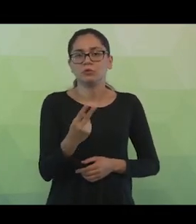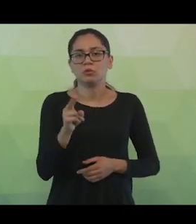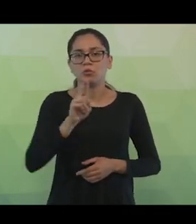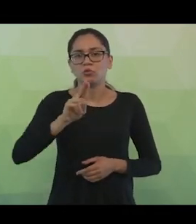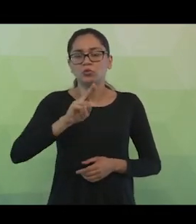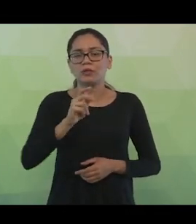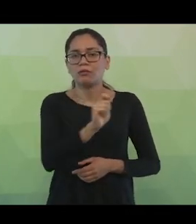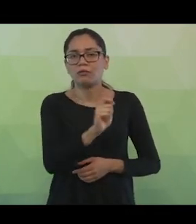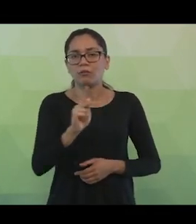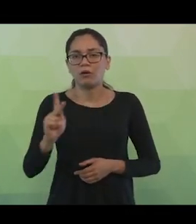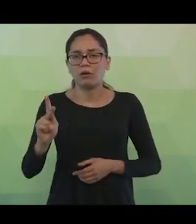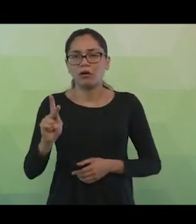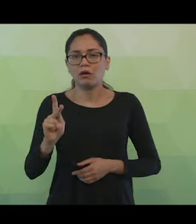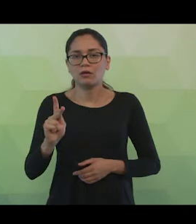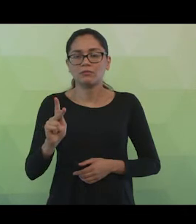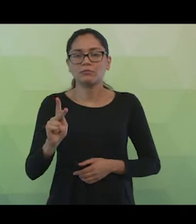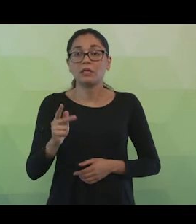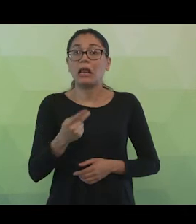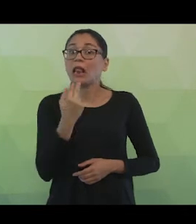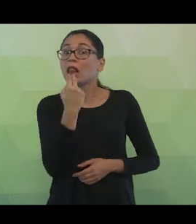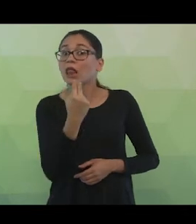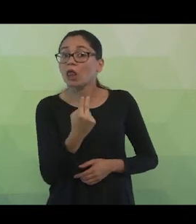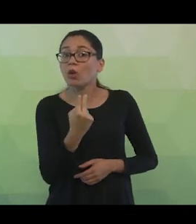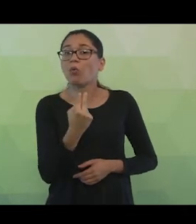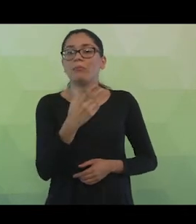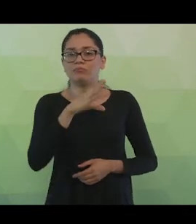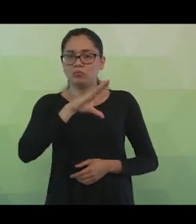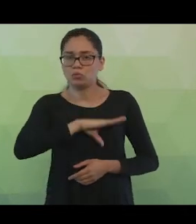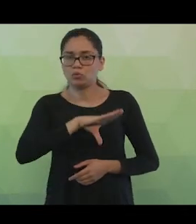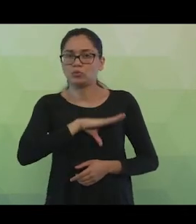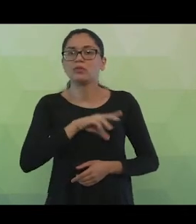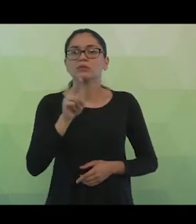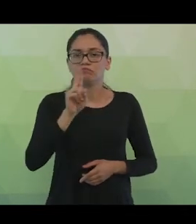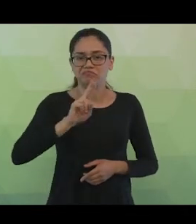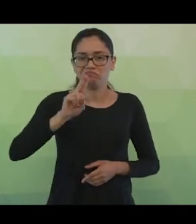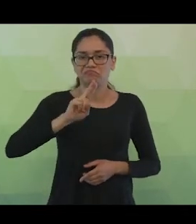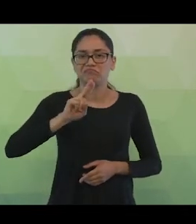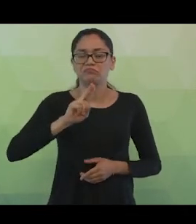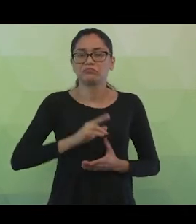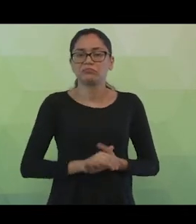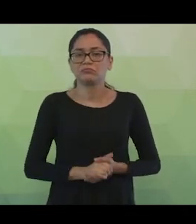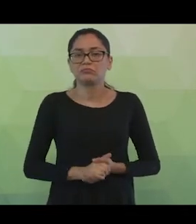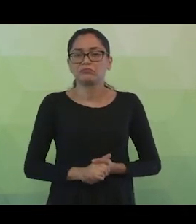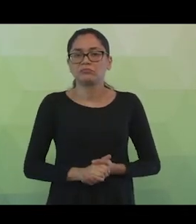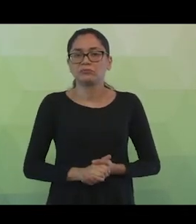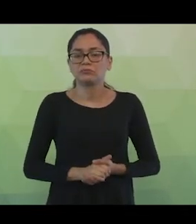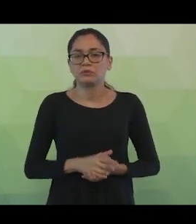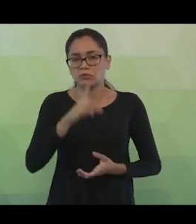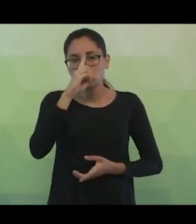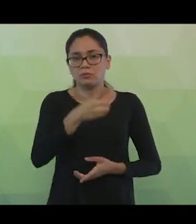que no caso vai ser a língua portuguesa. Então, a gente vai digitar o comando set